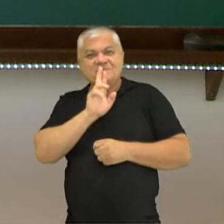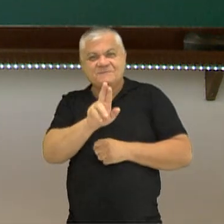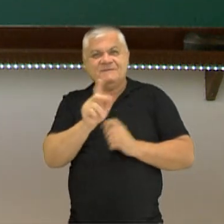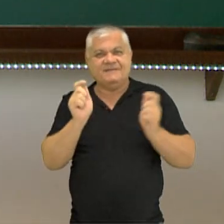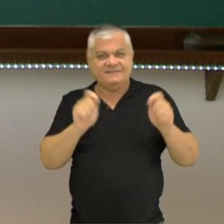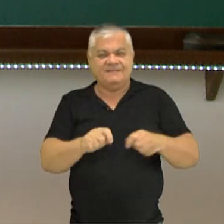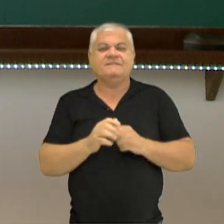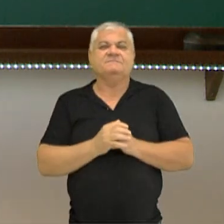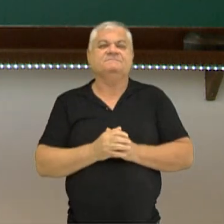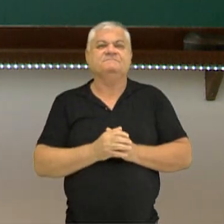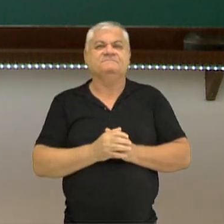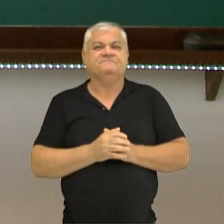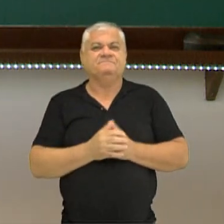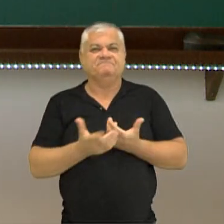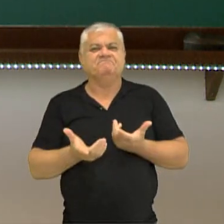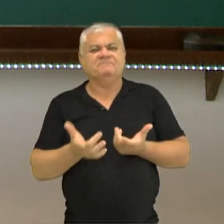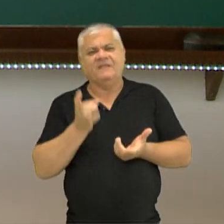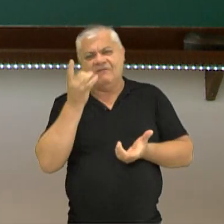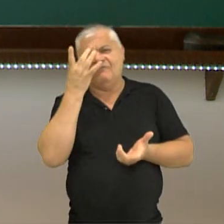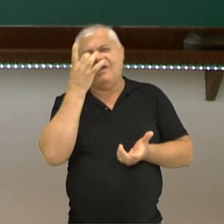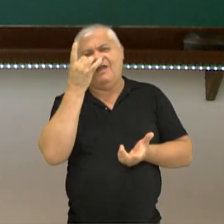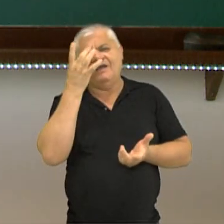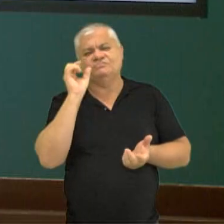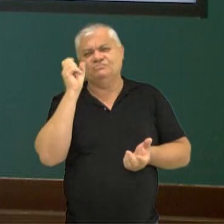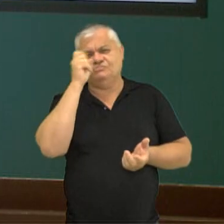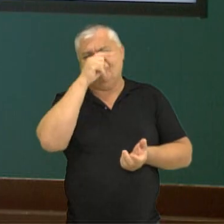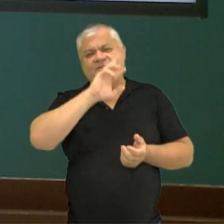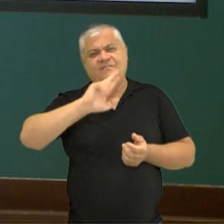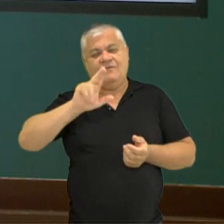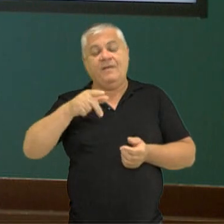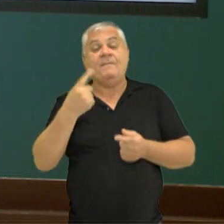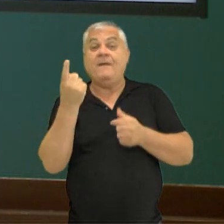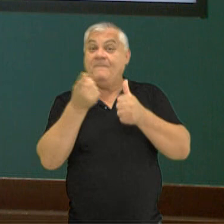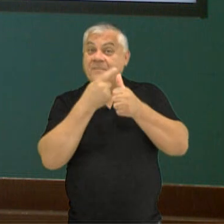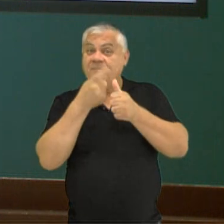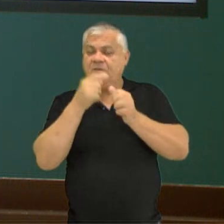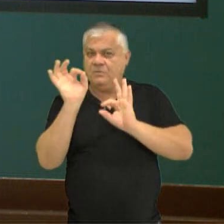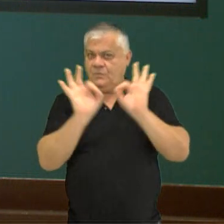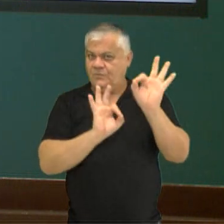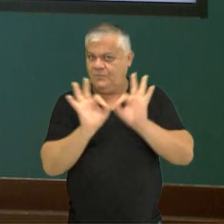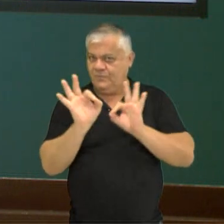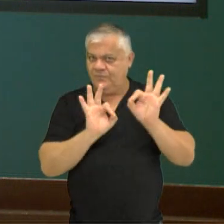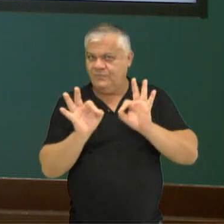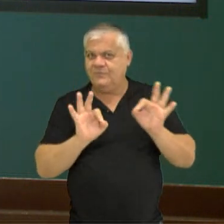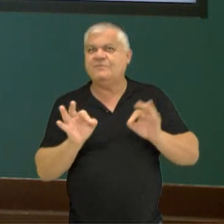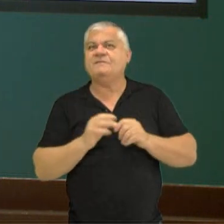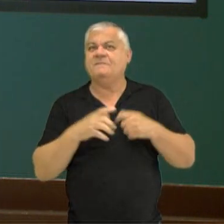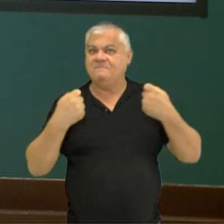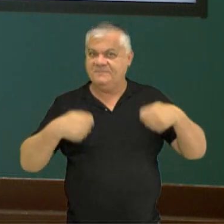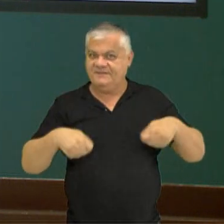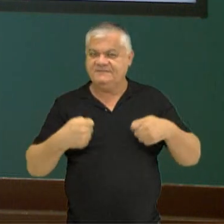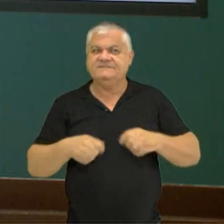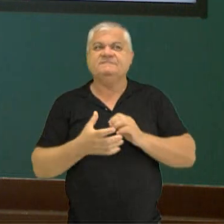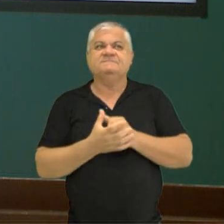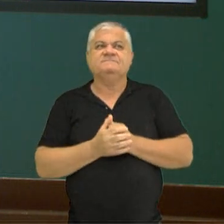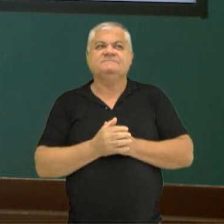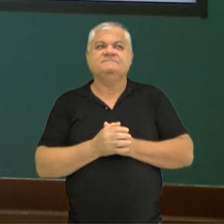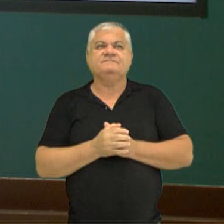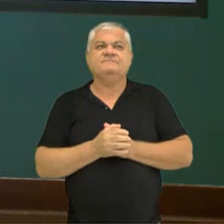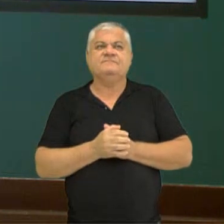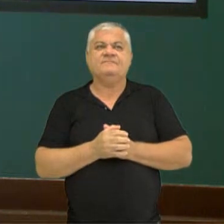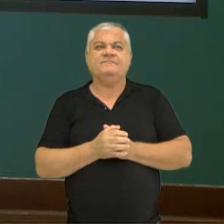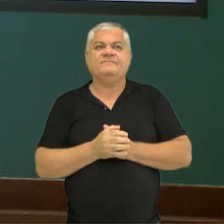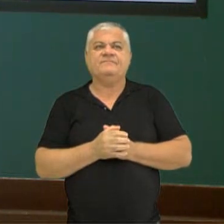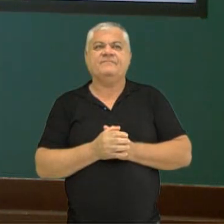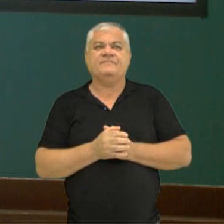que não são tão complexas assim, se eu me organizar. Mas se eu não me organizar, ela vai ficar difícil sim, gente. Então